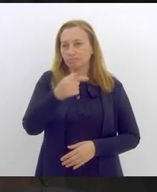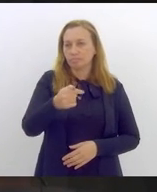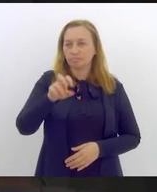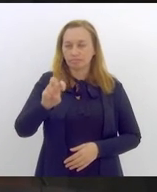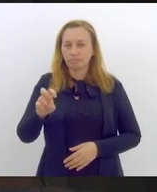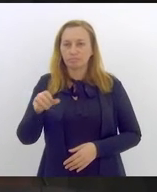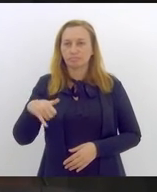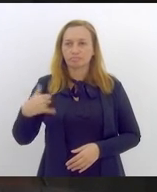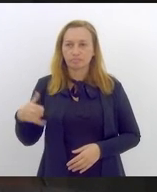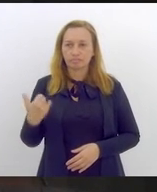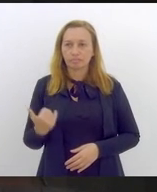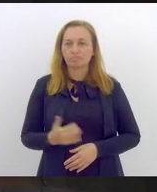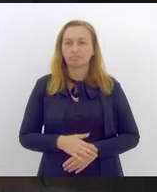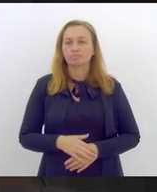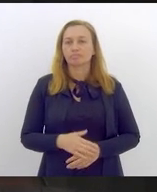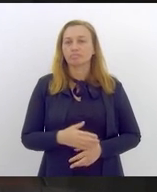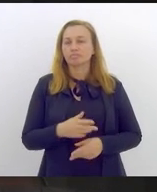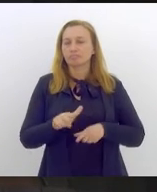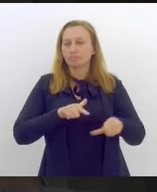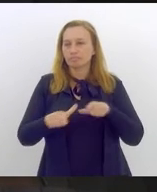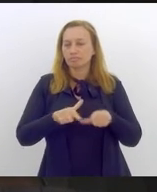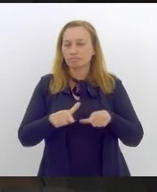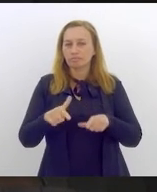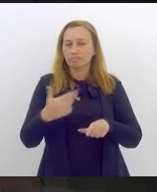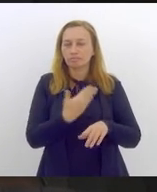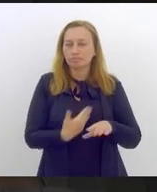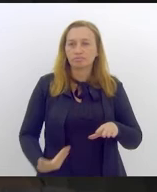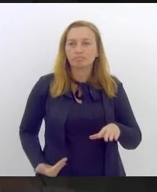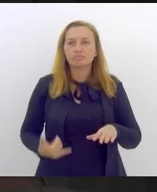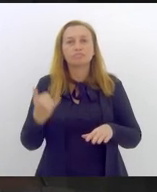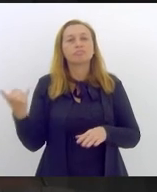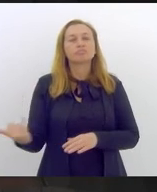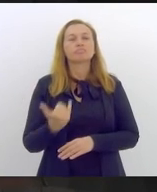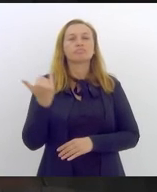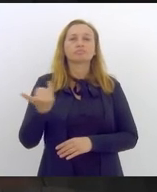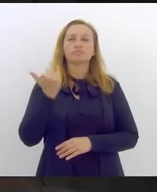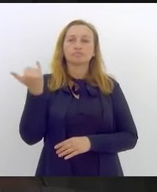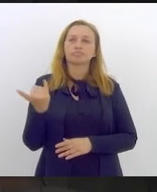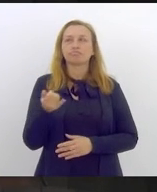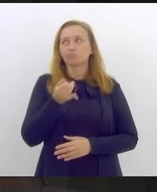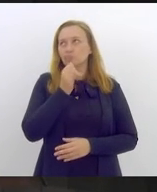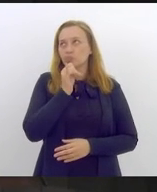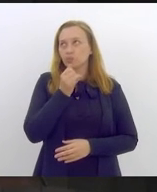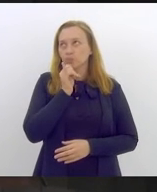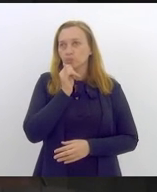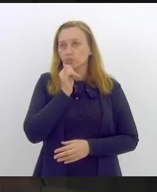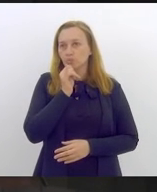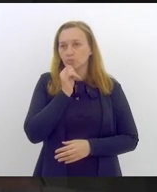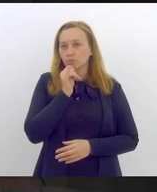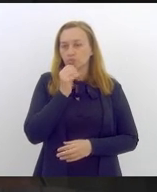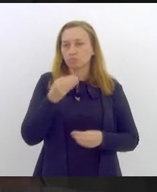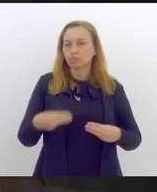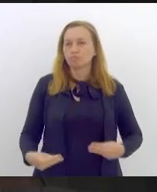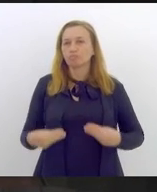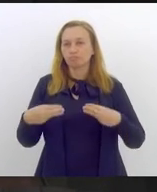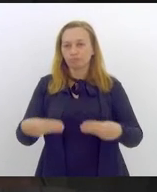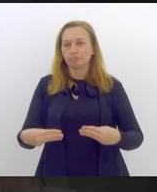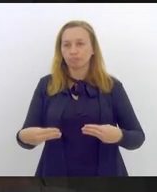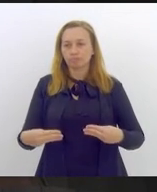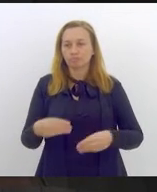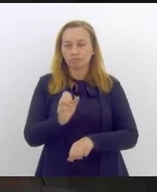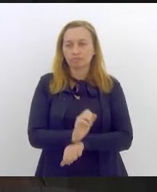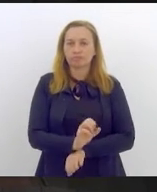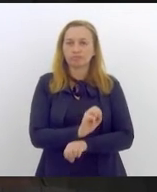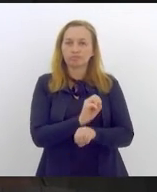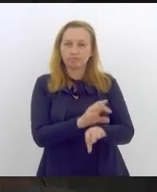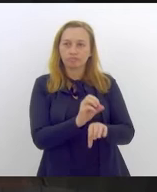anos ocupou funções públicas muito importante como por exemplo foi ministro de Estado